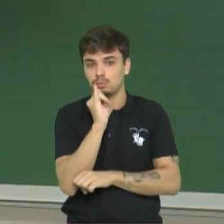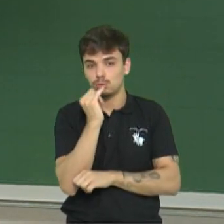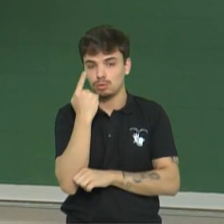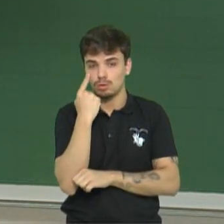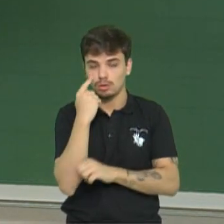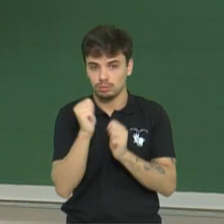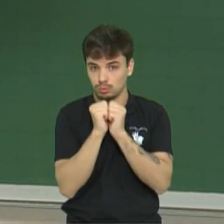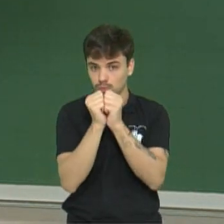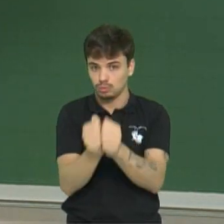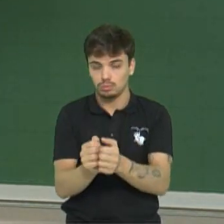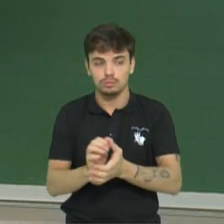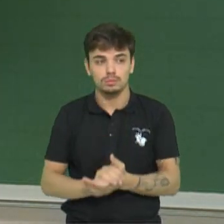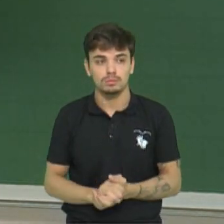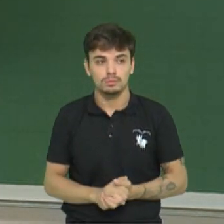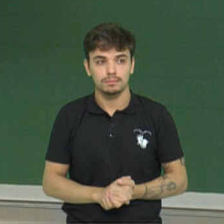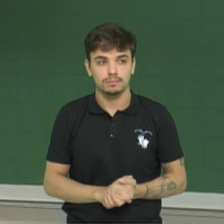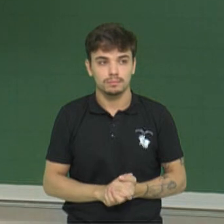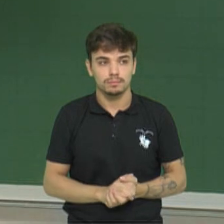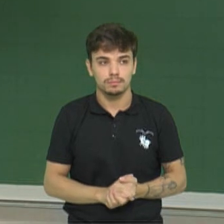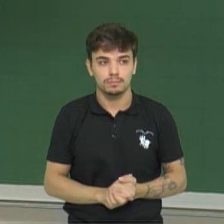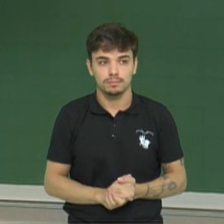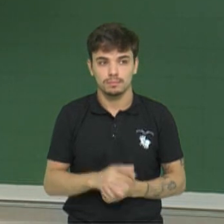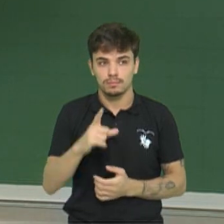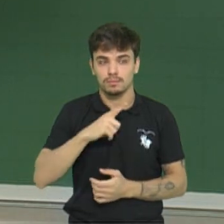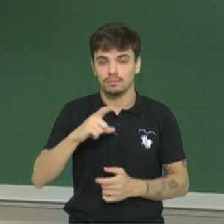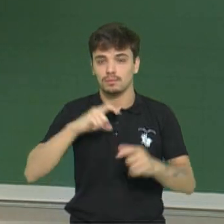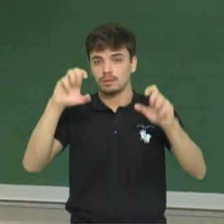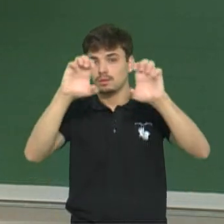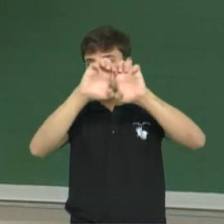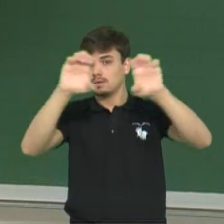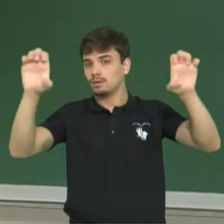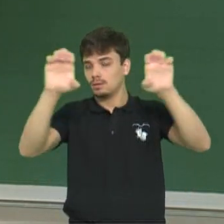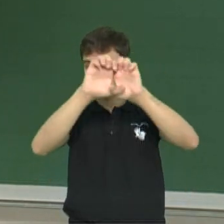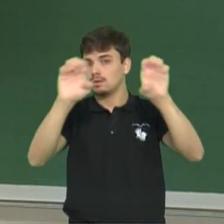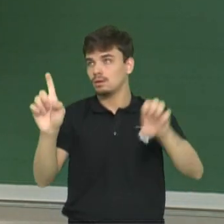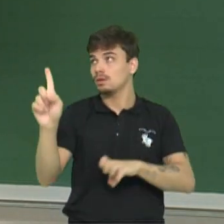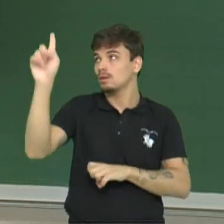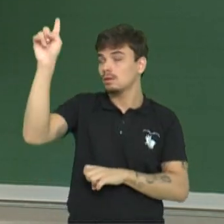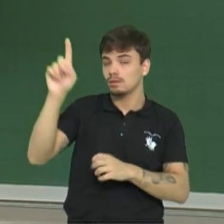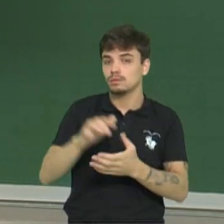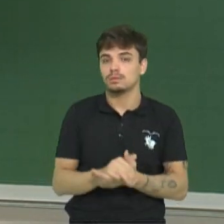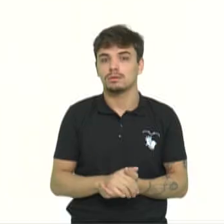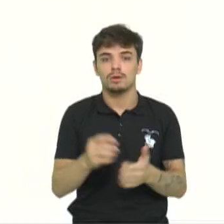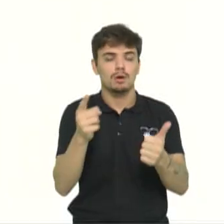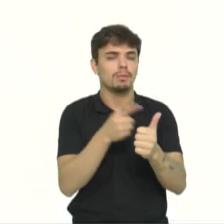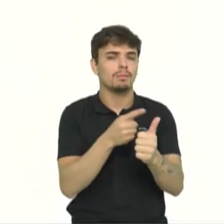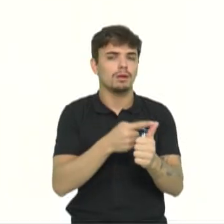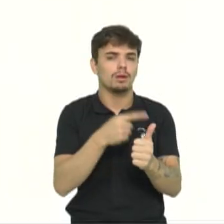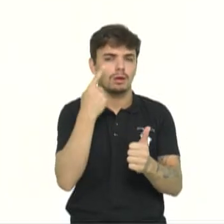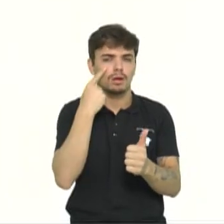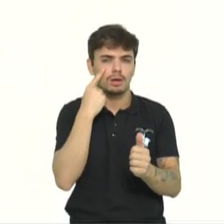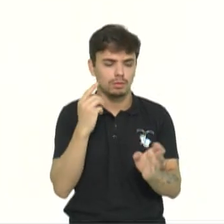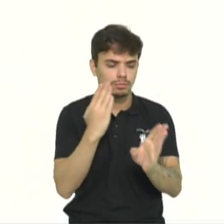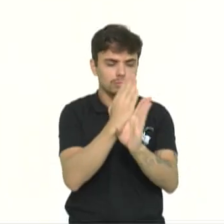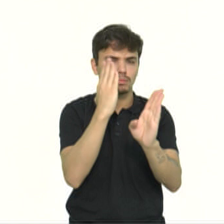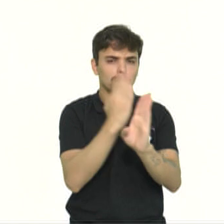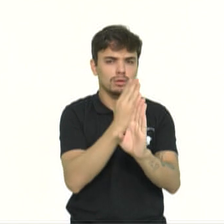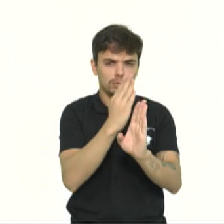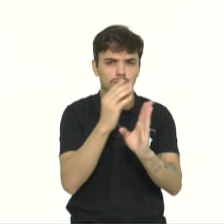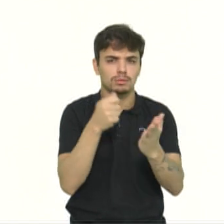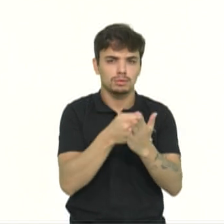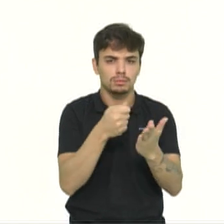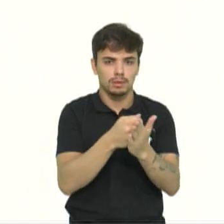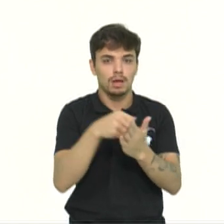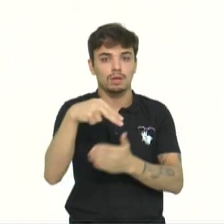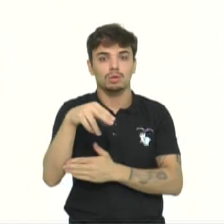resolução junto, certo? Então a gente tem essa equação aqui e o primeiro passo, então, determinar o NOX de todos os elementos que